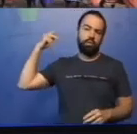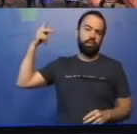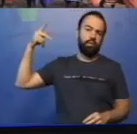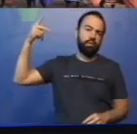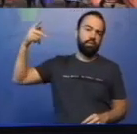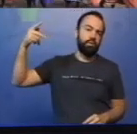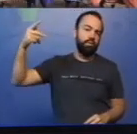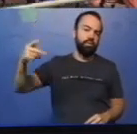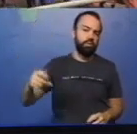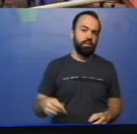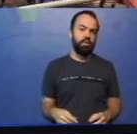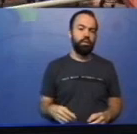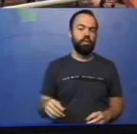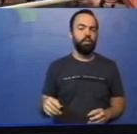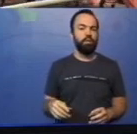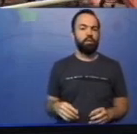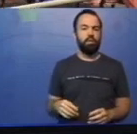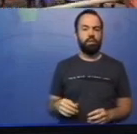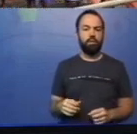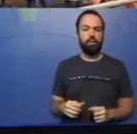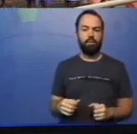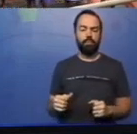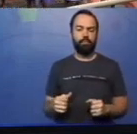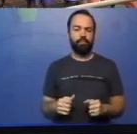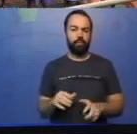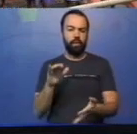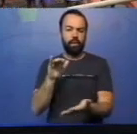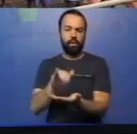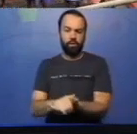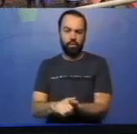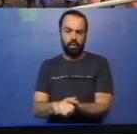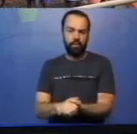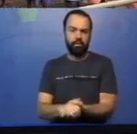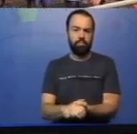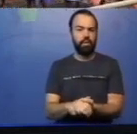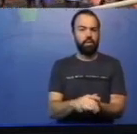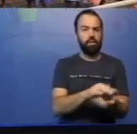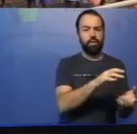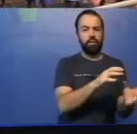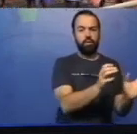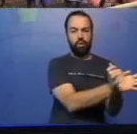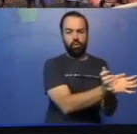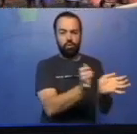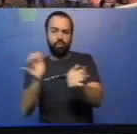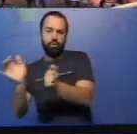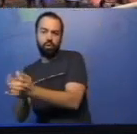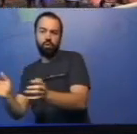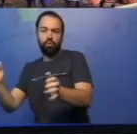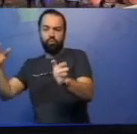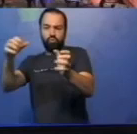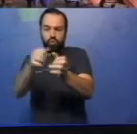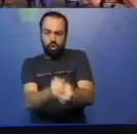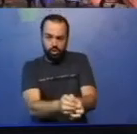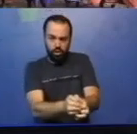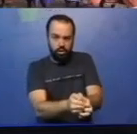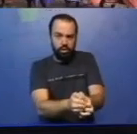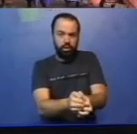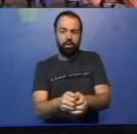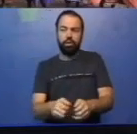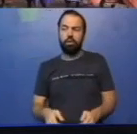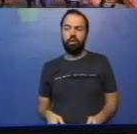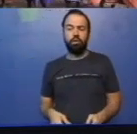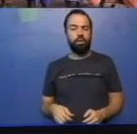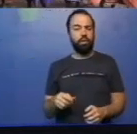pela linhagem paterna. Os casamentos se fazem com pessoas de outro clã e o casal passa a viver no clã do